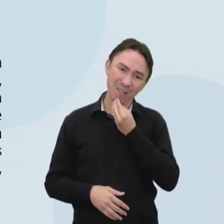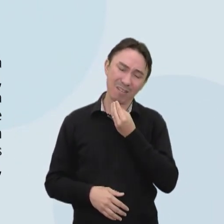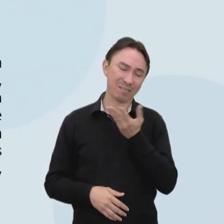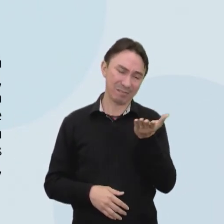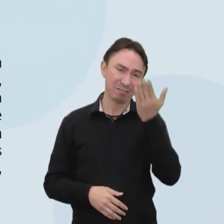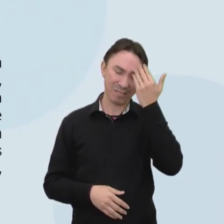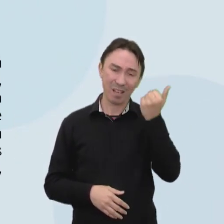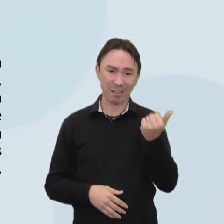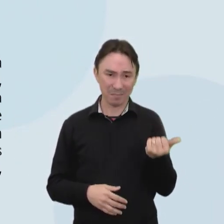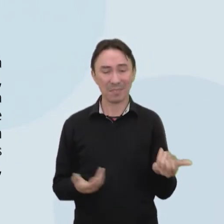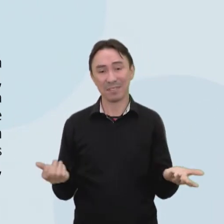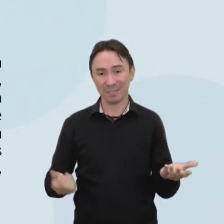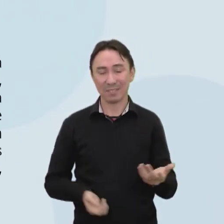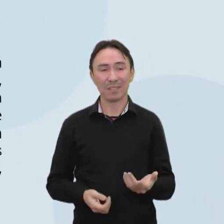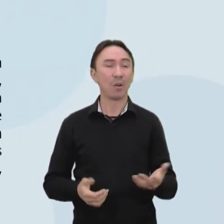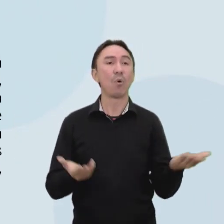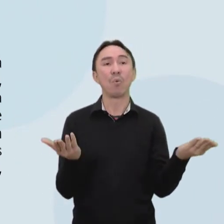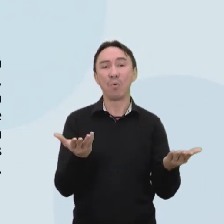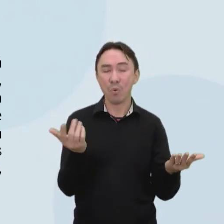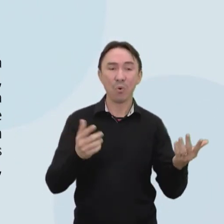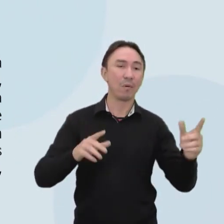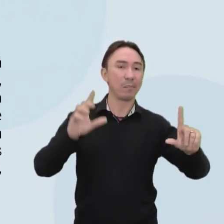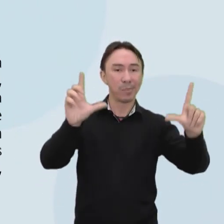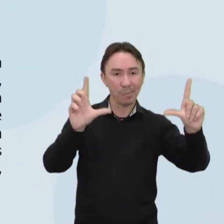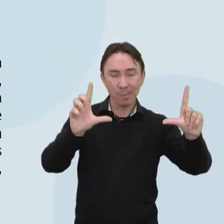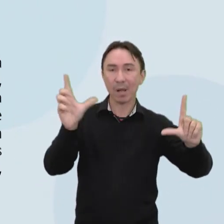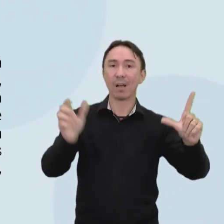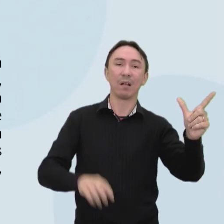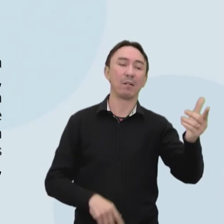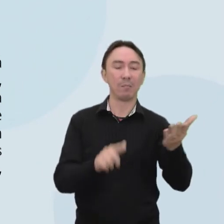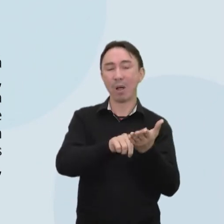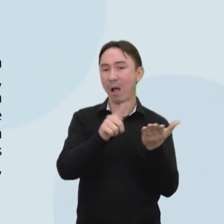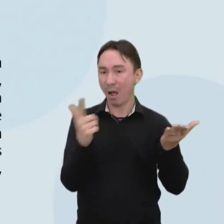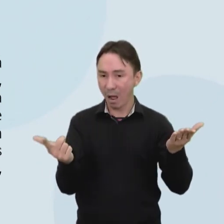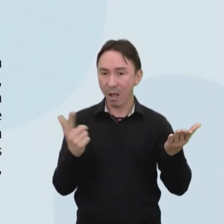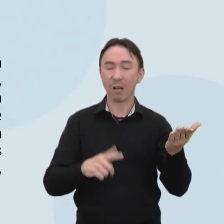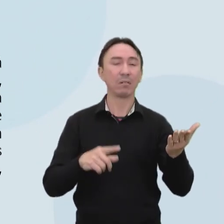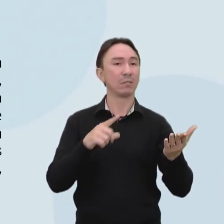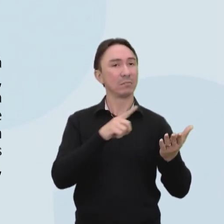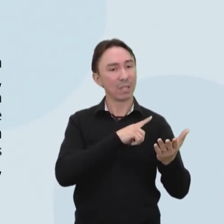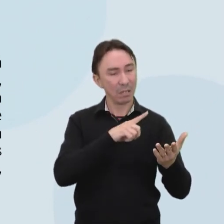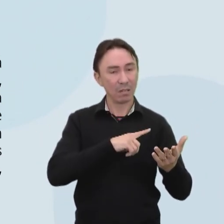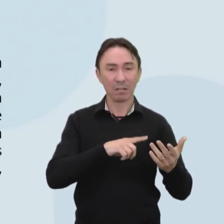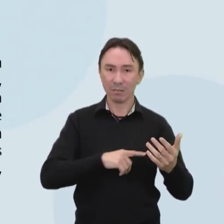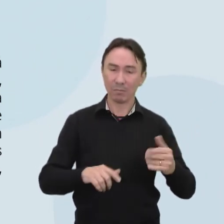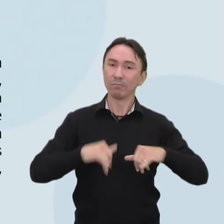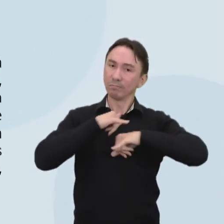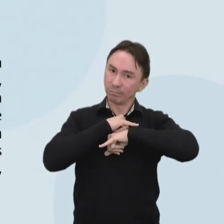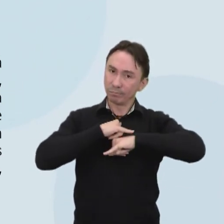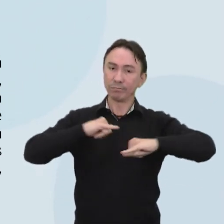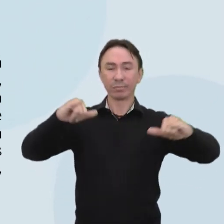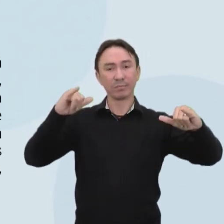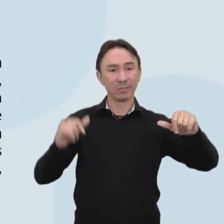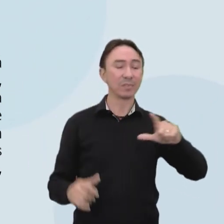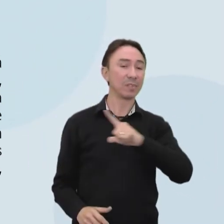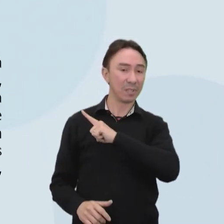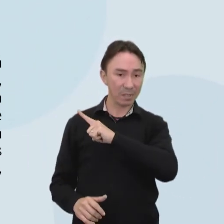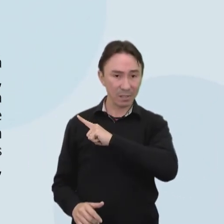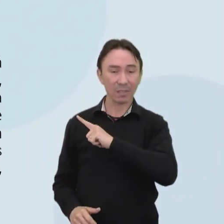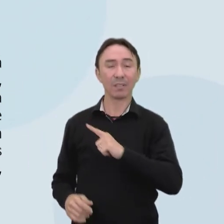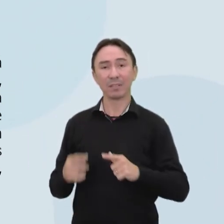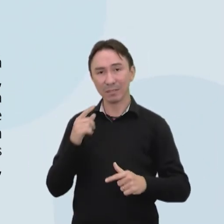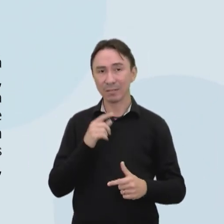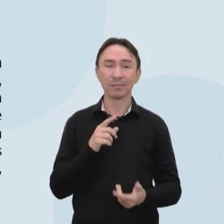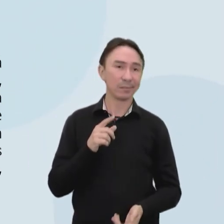hegemônica cobre, né, com abordagens talvez não tão profundas, mas acabam cobrindo e aparece o tempo